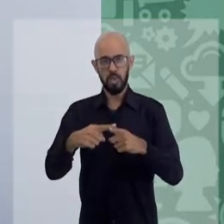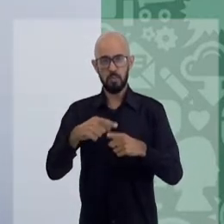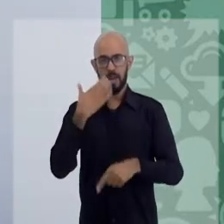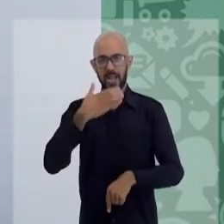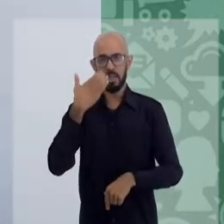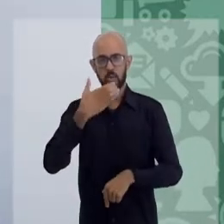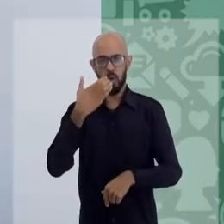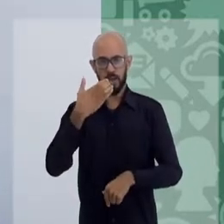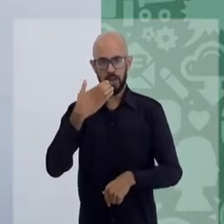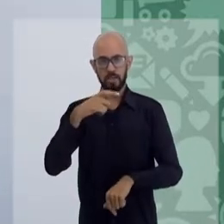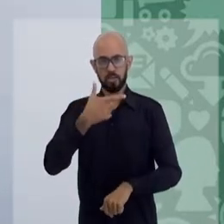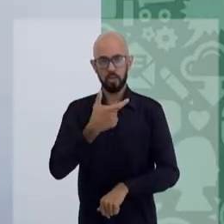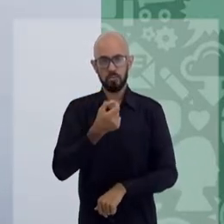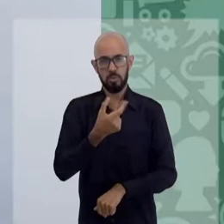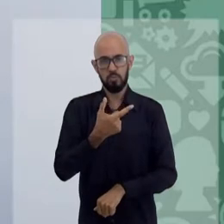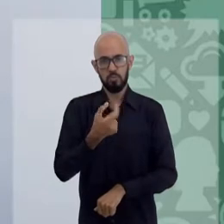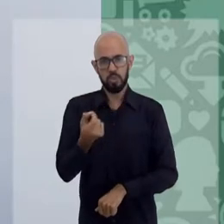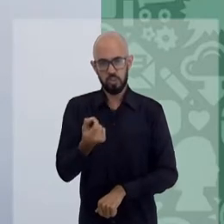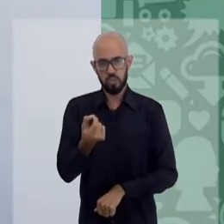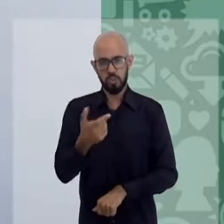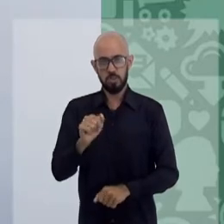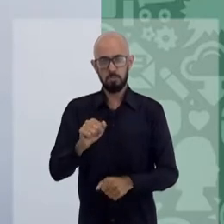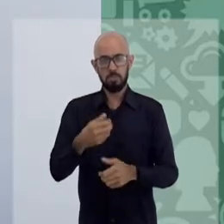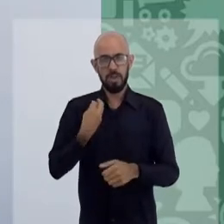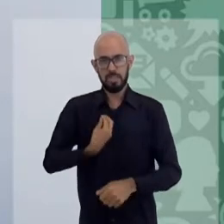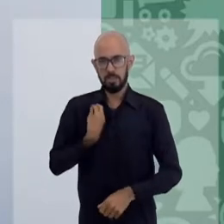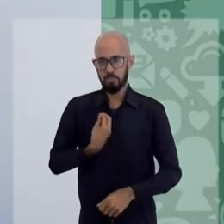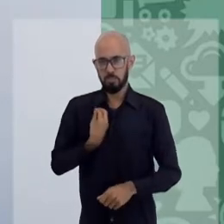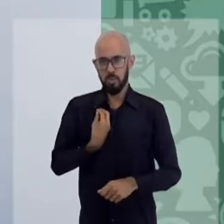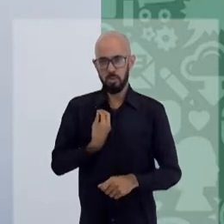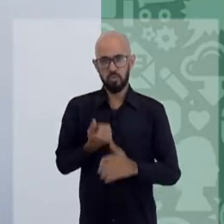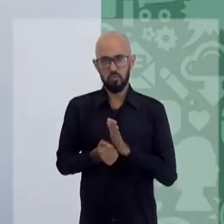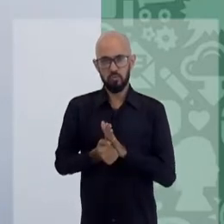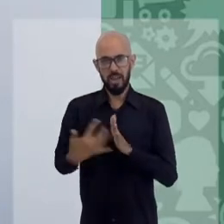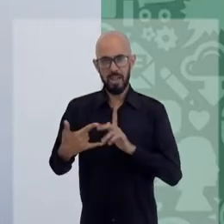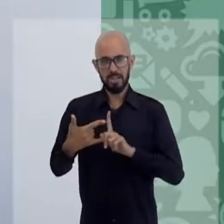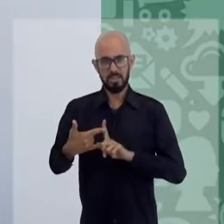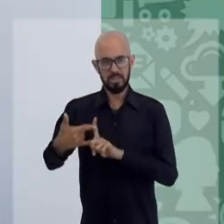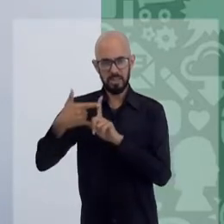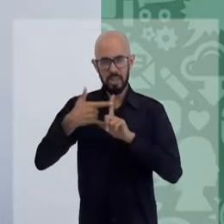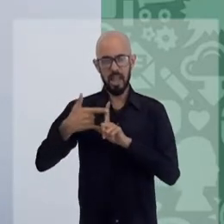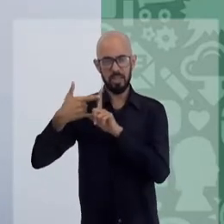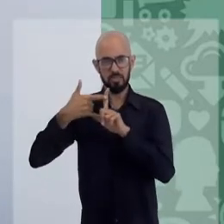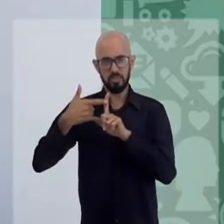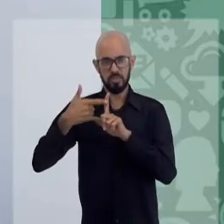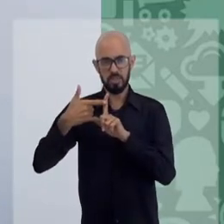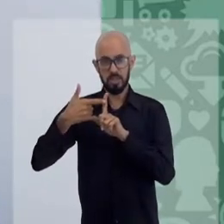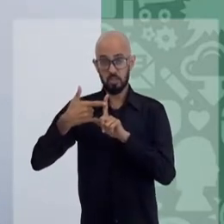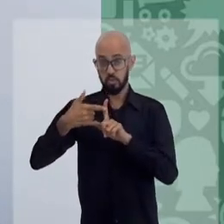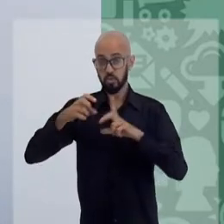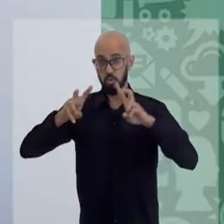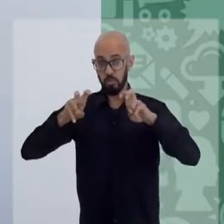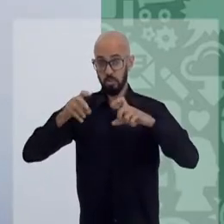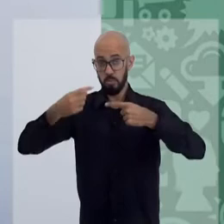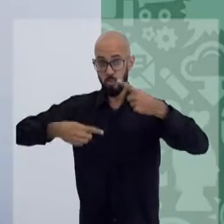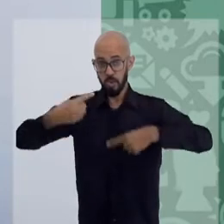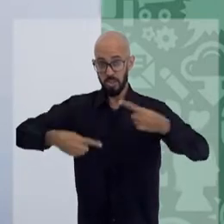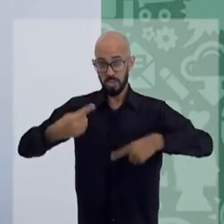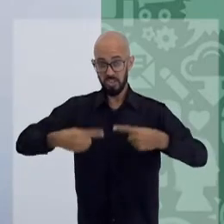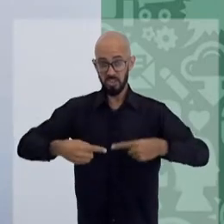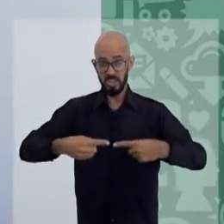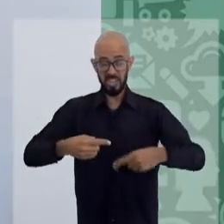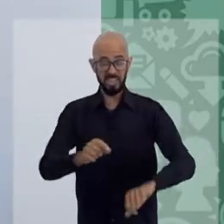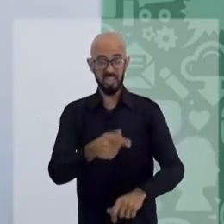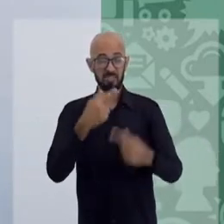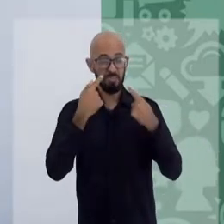cantora, lá no meio de 2020, participou de diversas lives sobre política e foi duramente criticada por ter feito